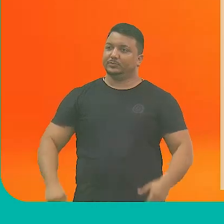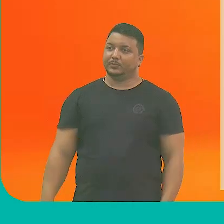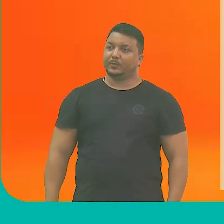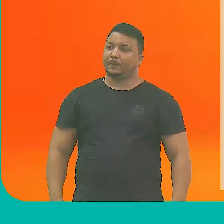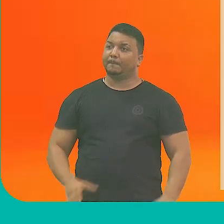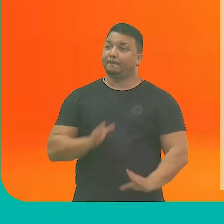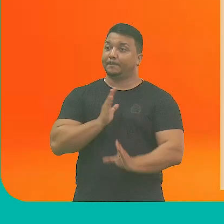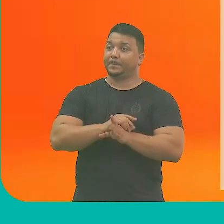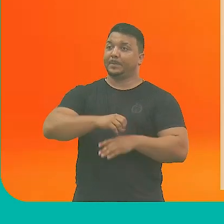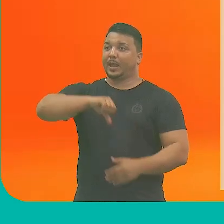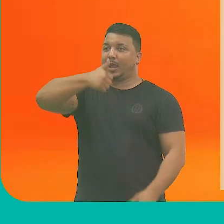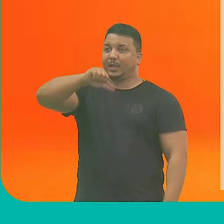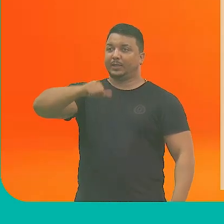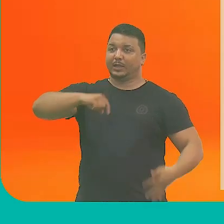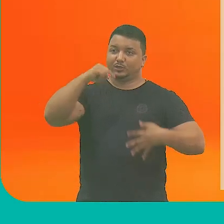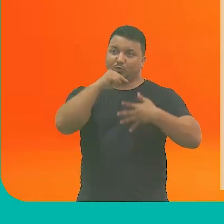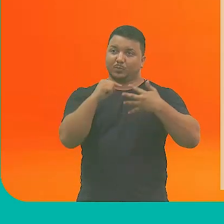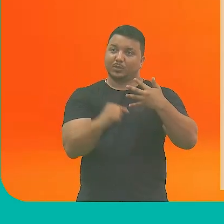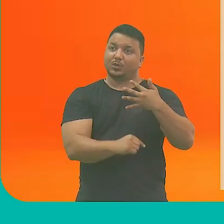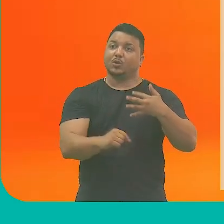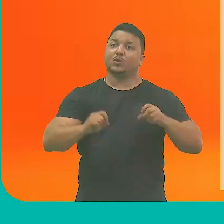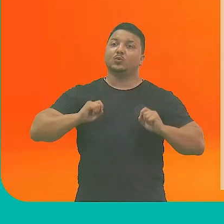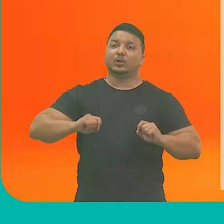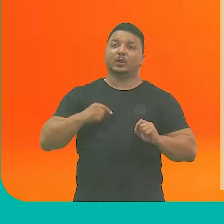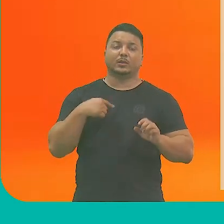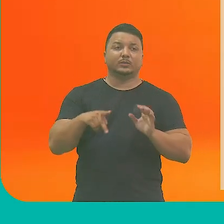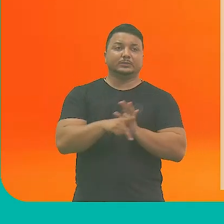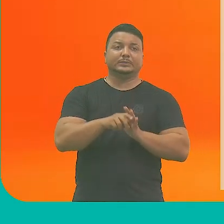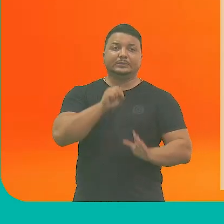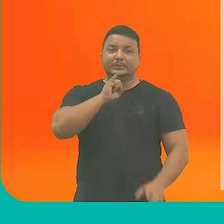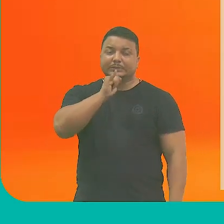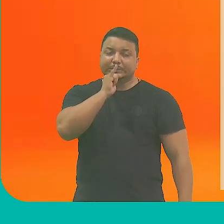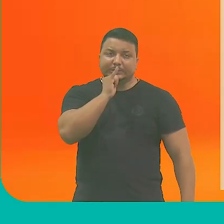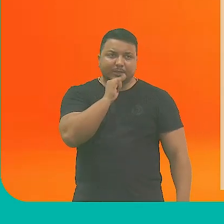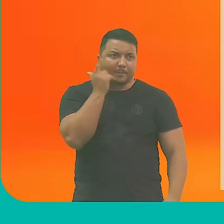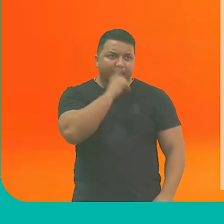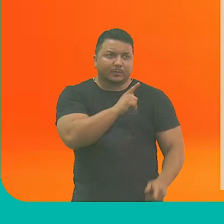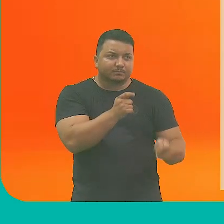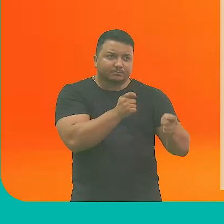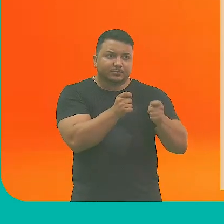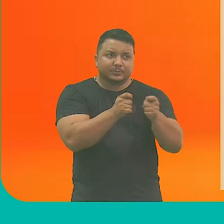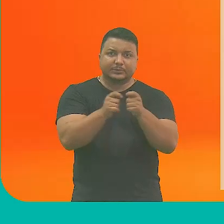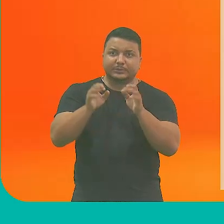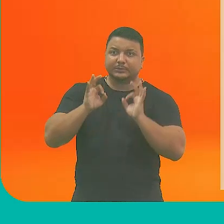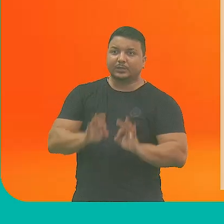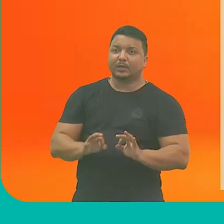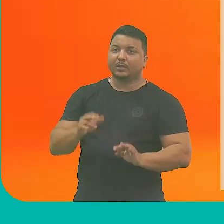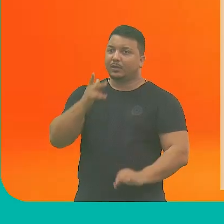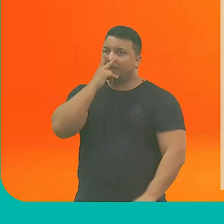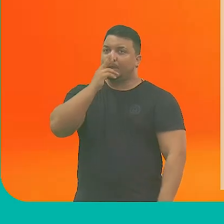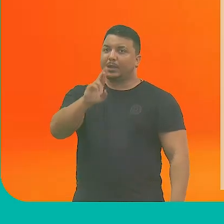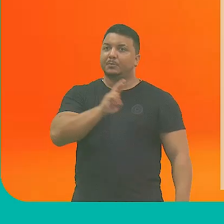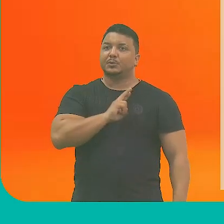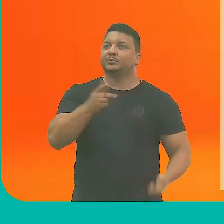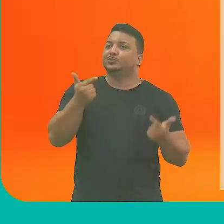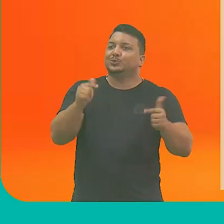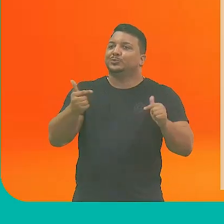Porque questão de análise combinatória, se você não amarrar bem direitinho a questão, ela fica sem